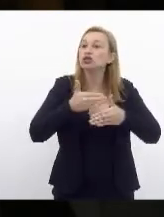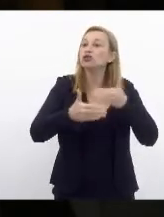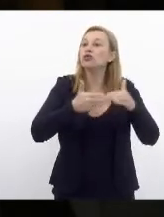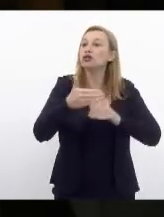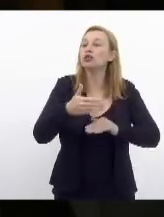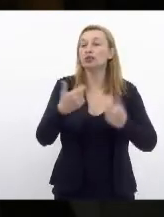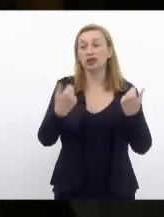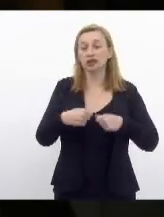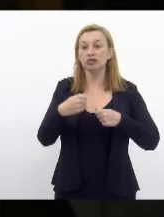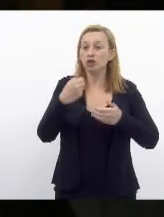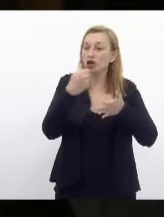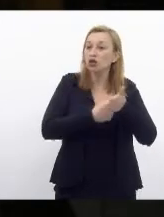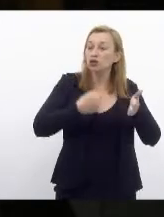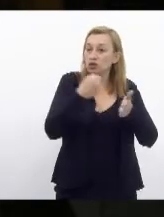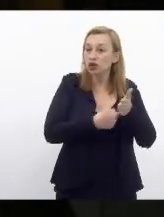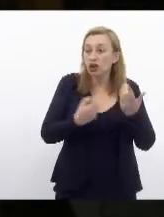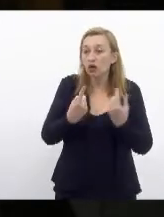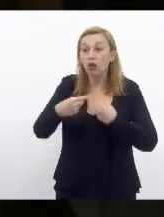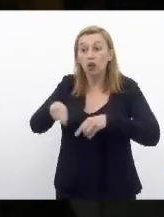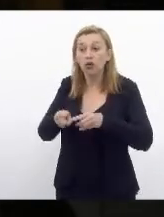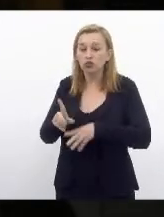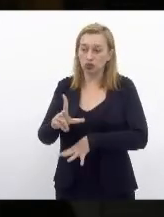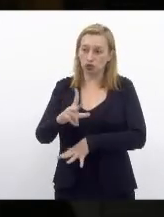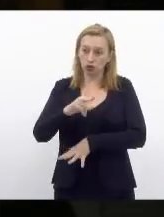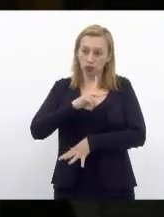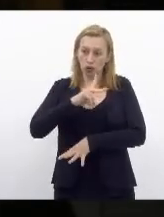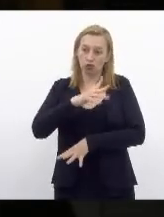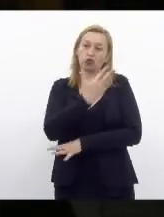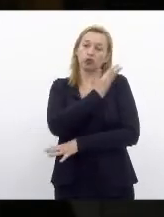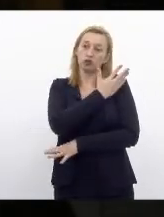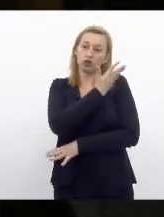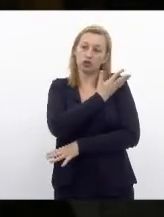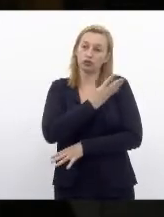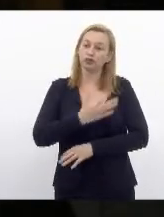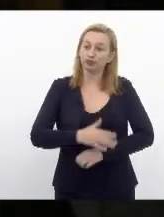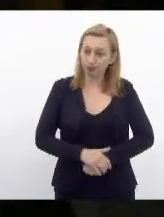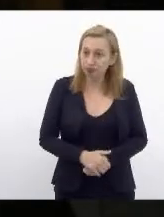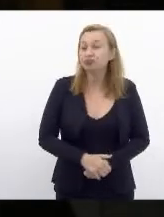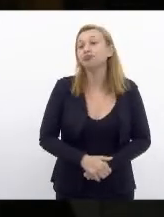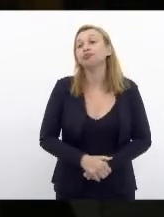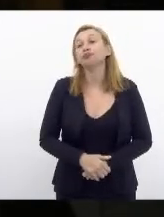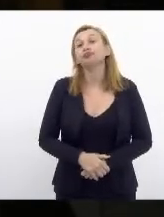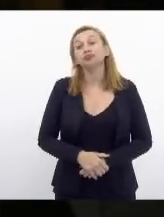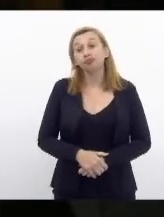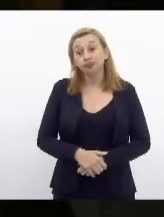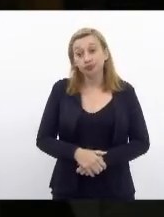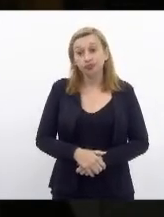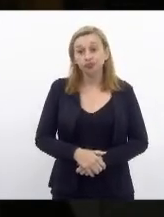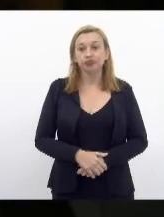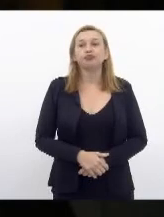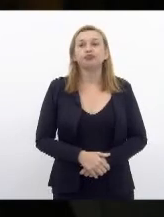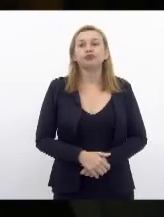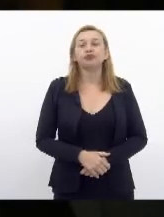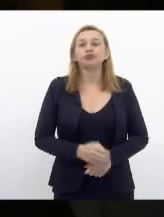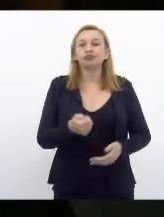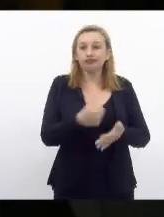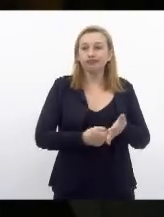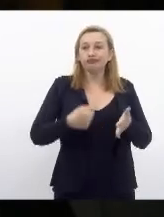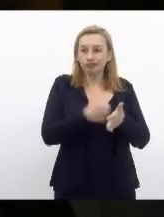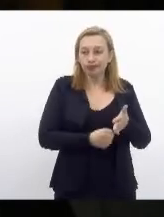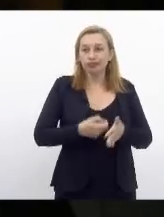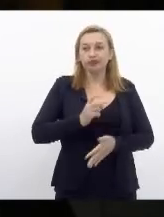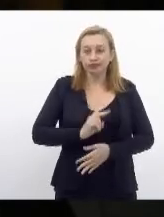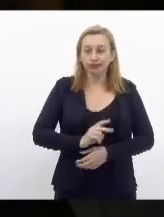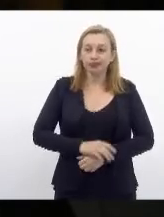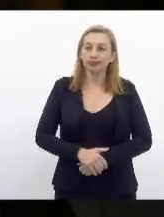é lutarmos contra os nossos próprios preconceitos. E na medida que travamos essa luta,